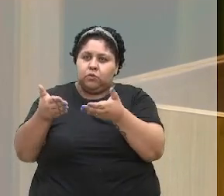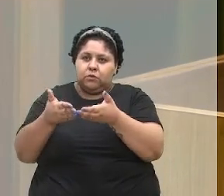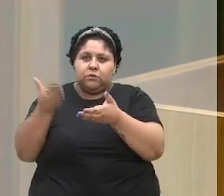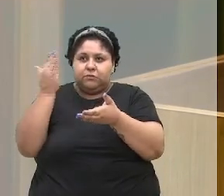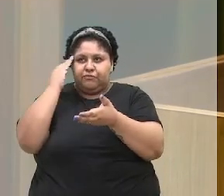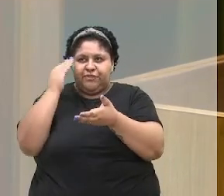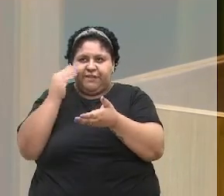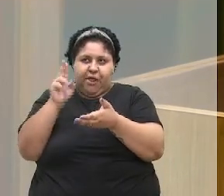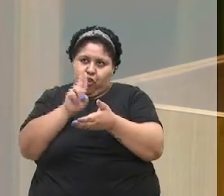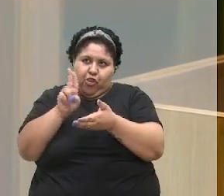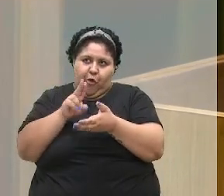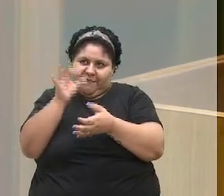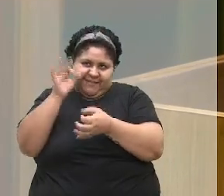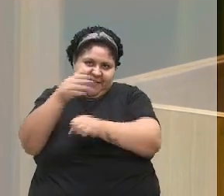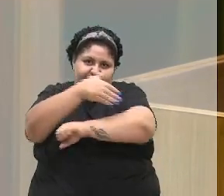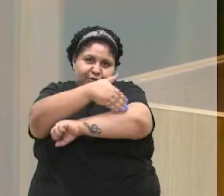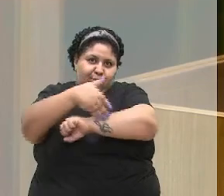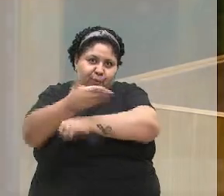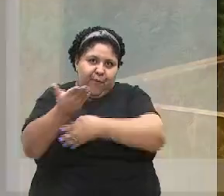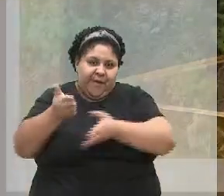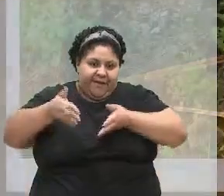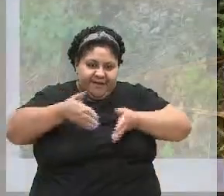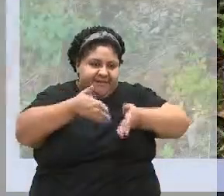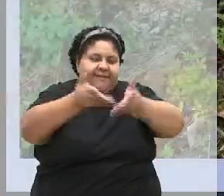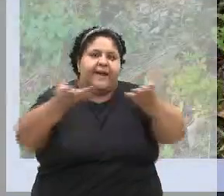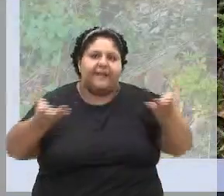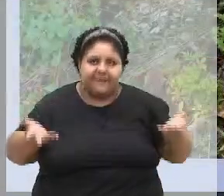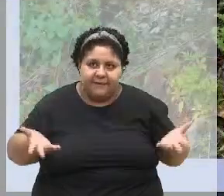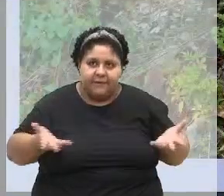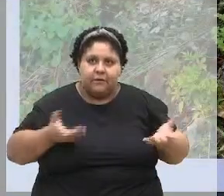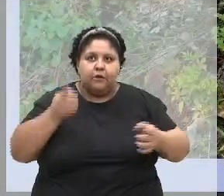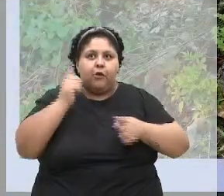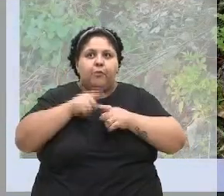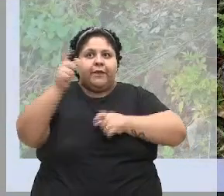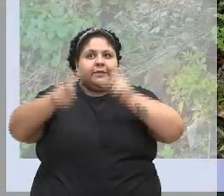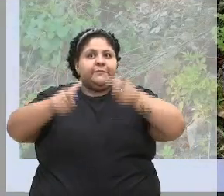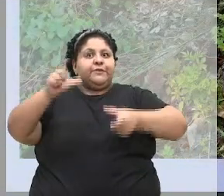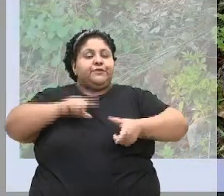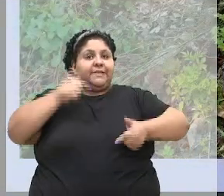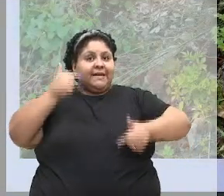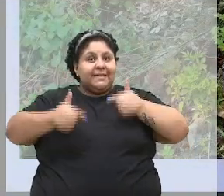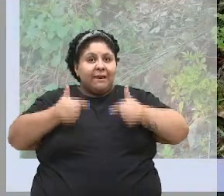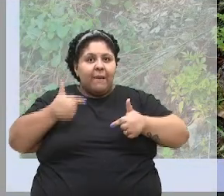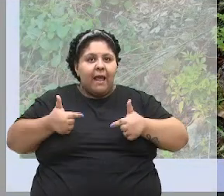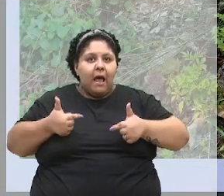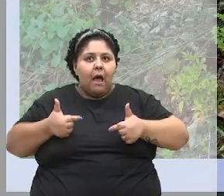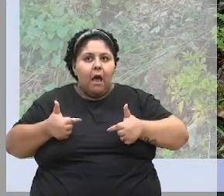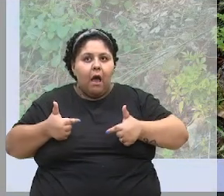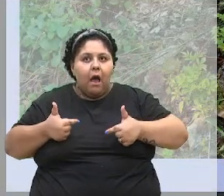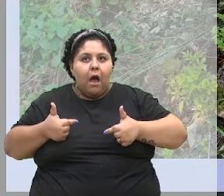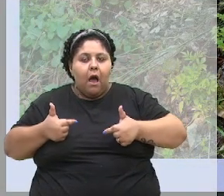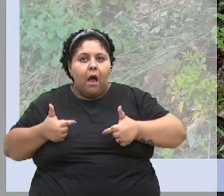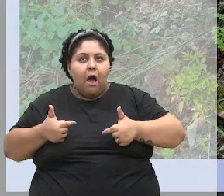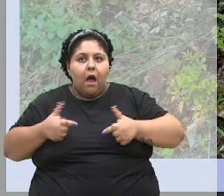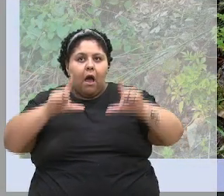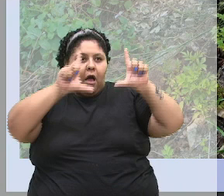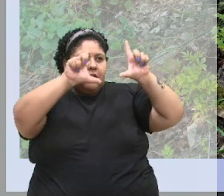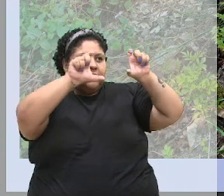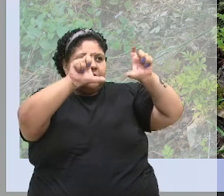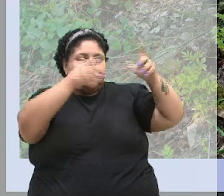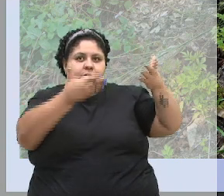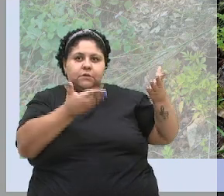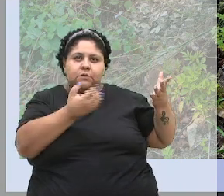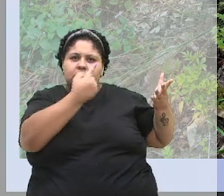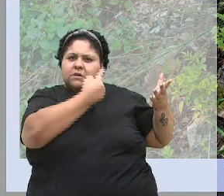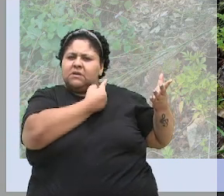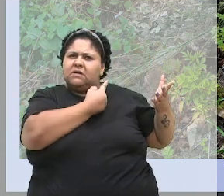de rua, ou de estrada, ou de picada, porque as pessoas têm que trabalhar, andar no meio da rua. Essas fotos não foi feitas.